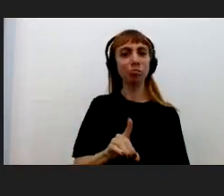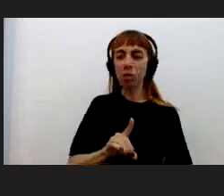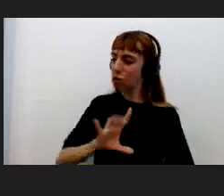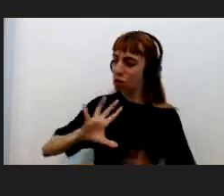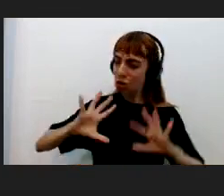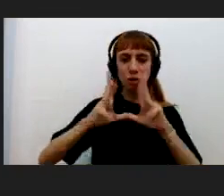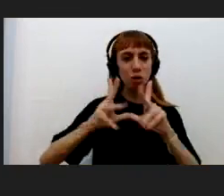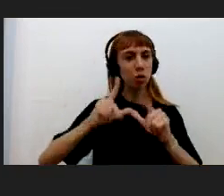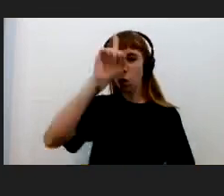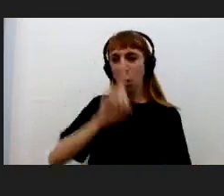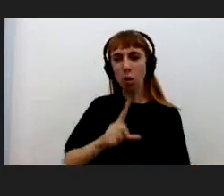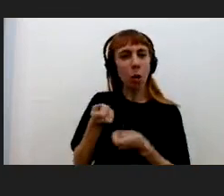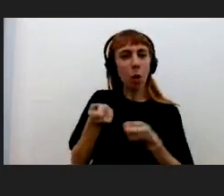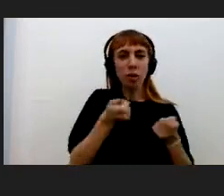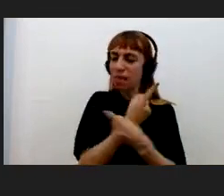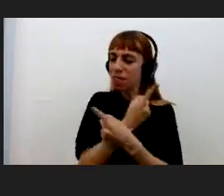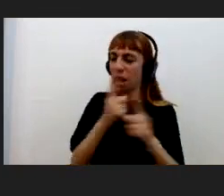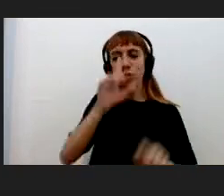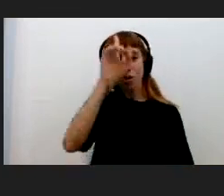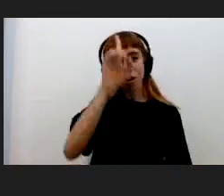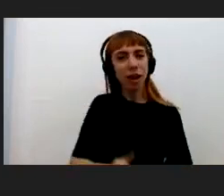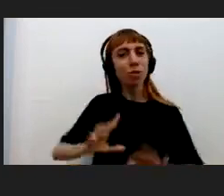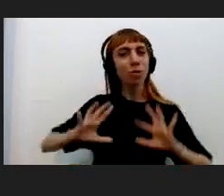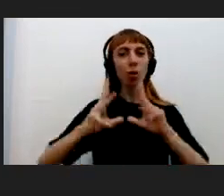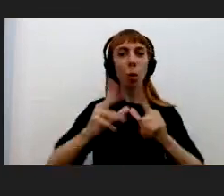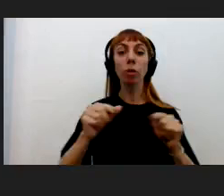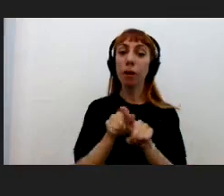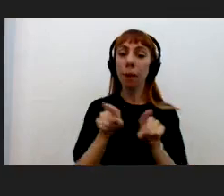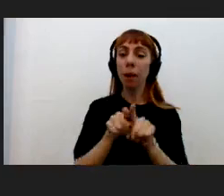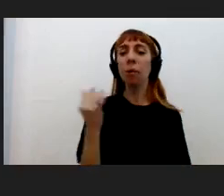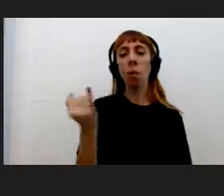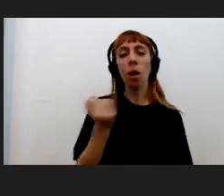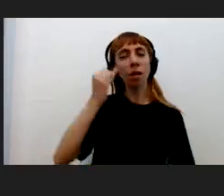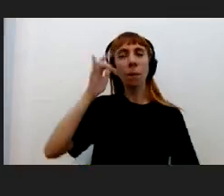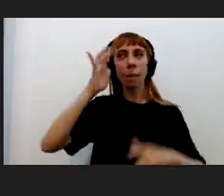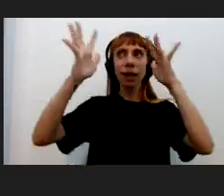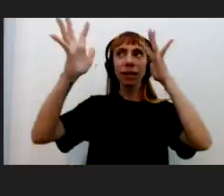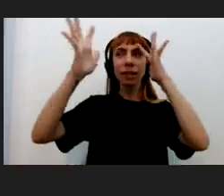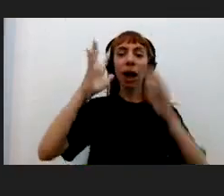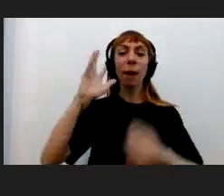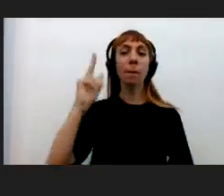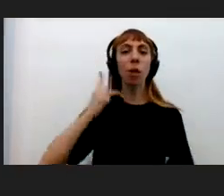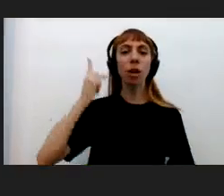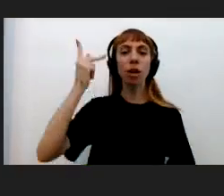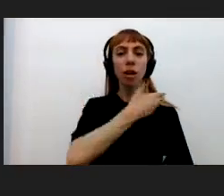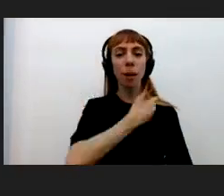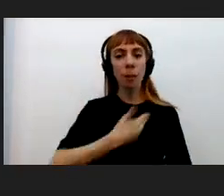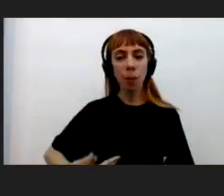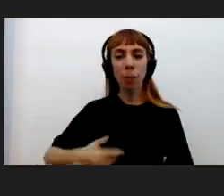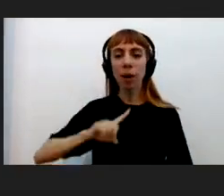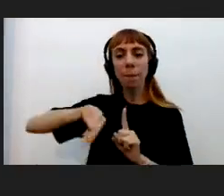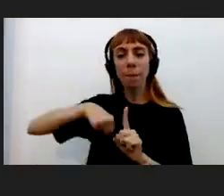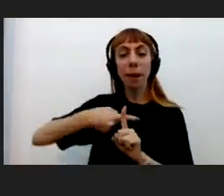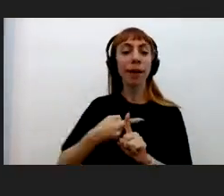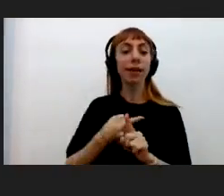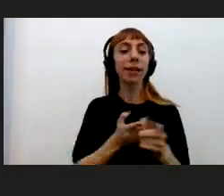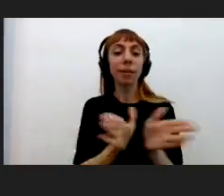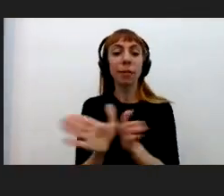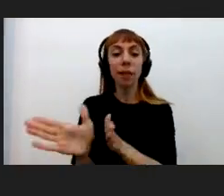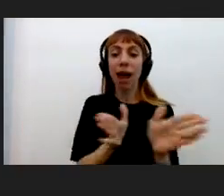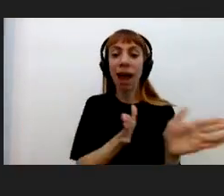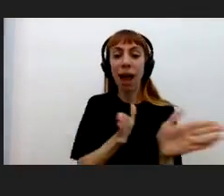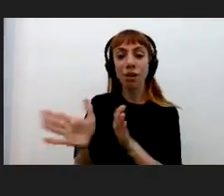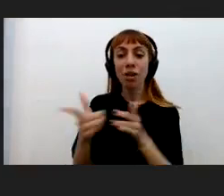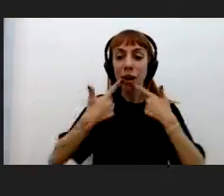políticas públicas, né? E acessibilidade linguística como uma condição